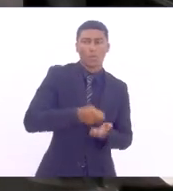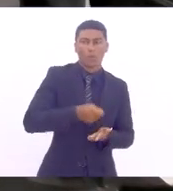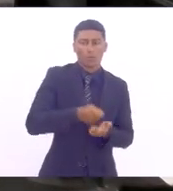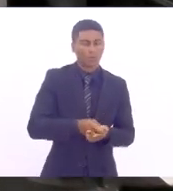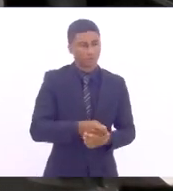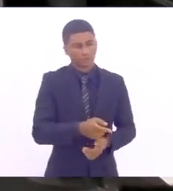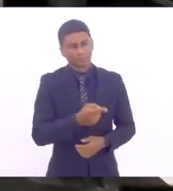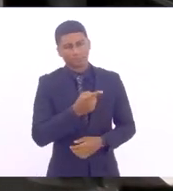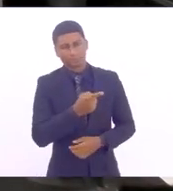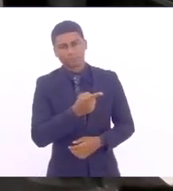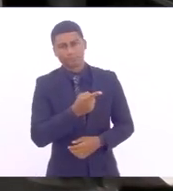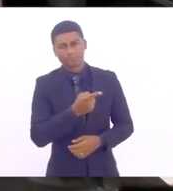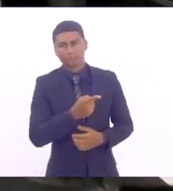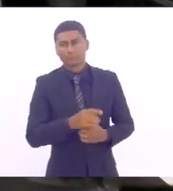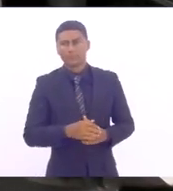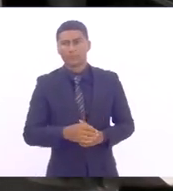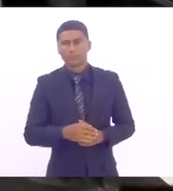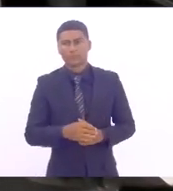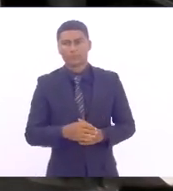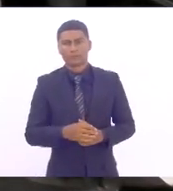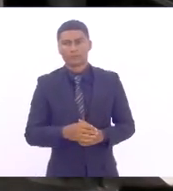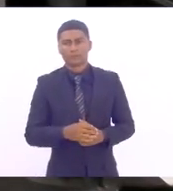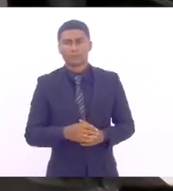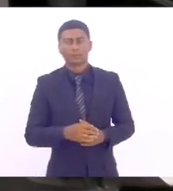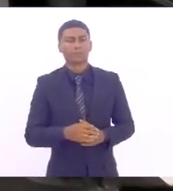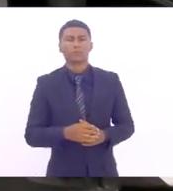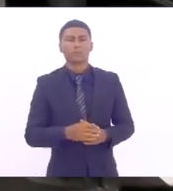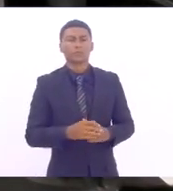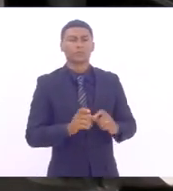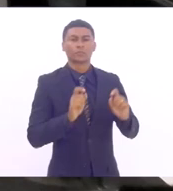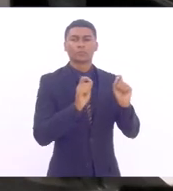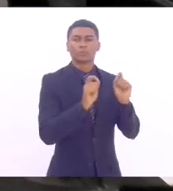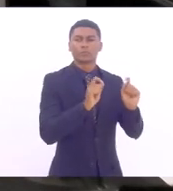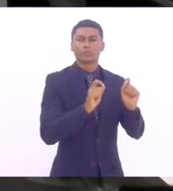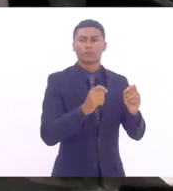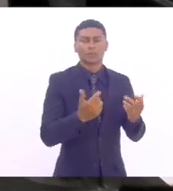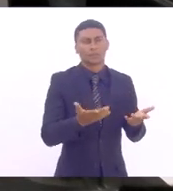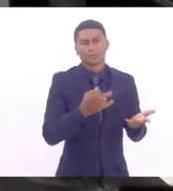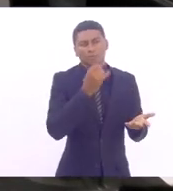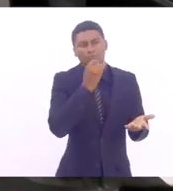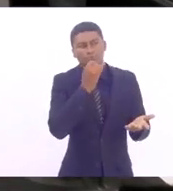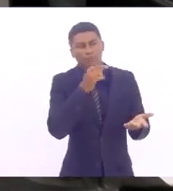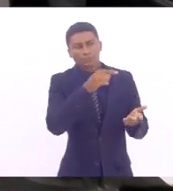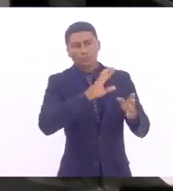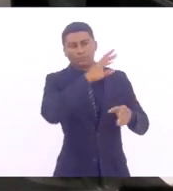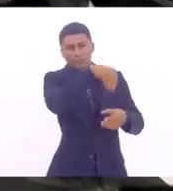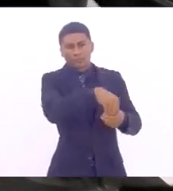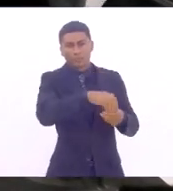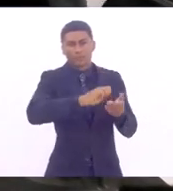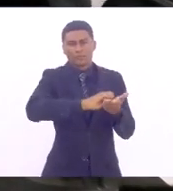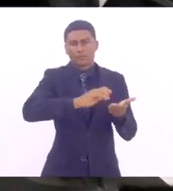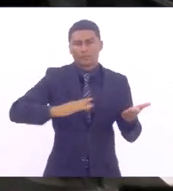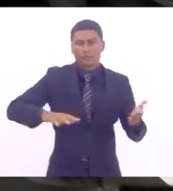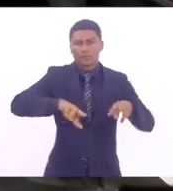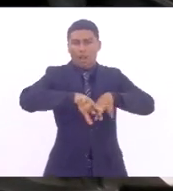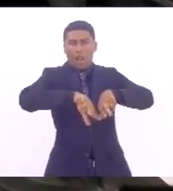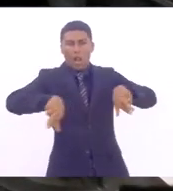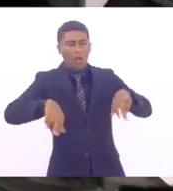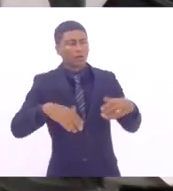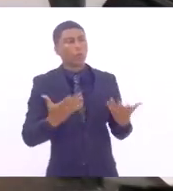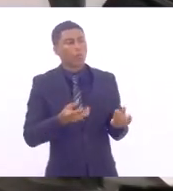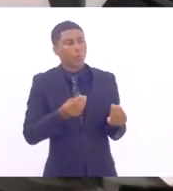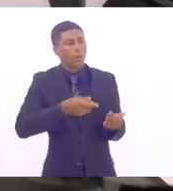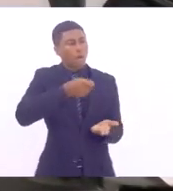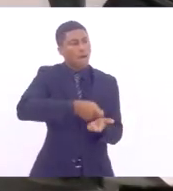a entrar na forma como uma associação deve gerir suas atividades, além de encontrar essa